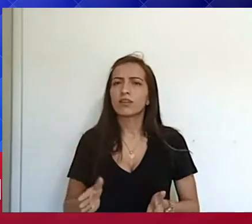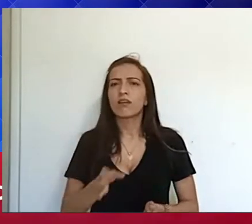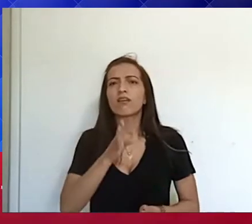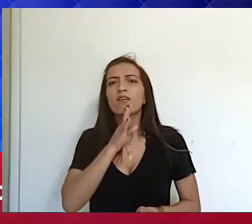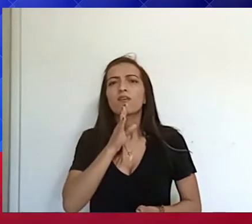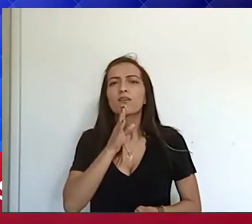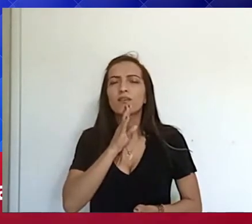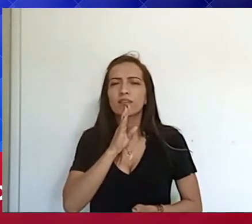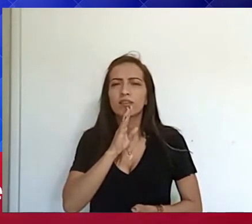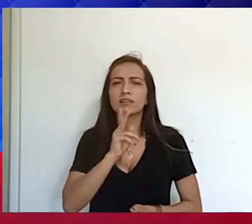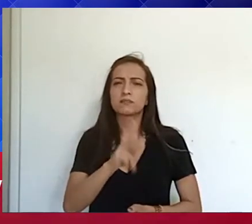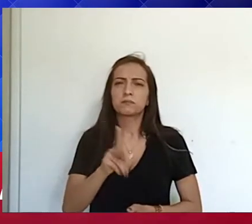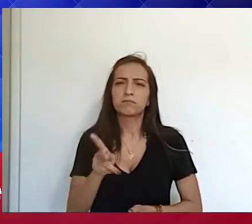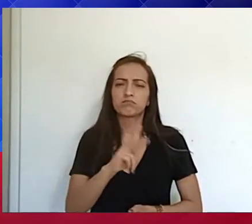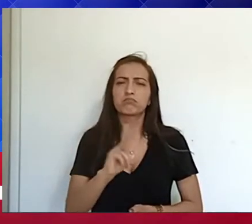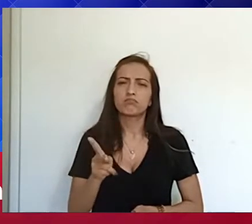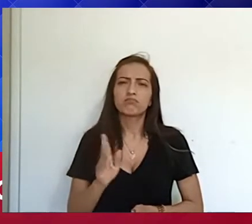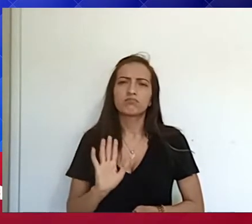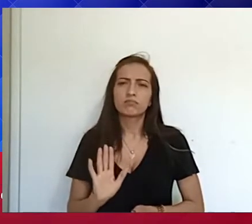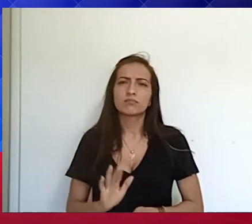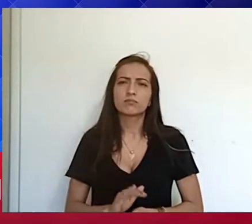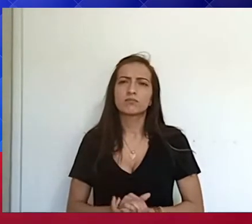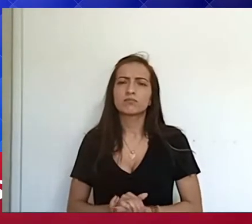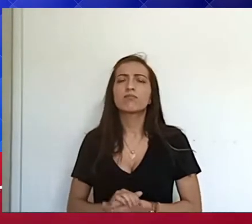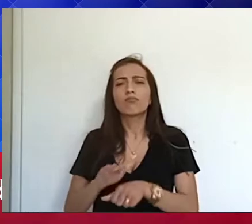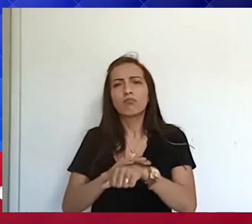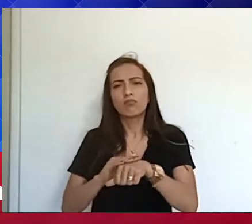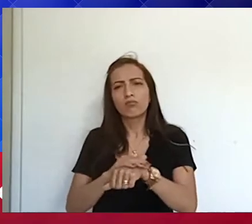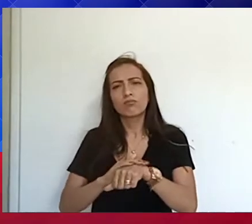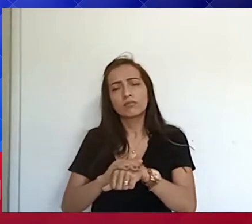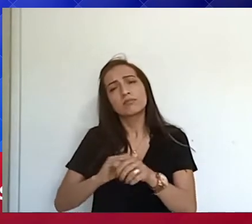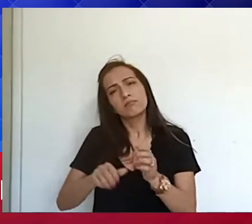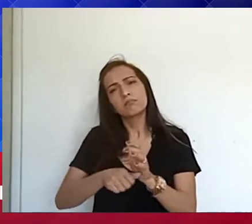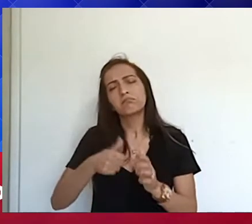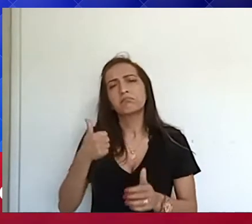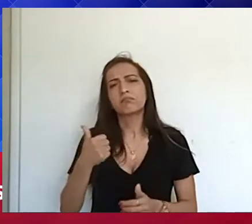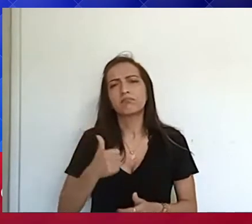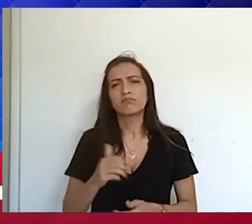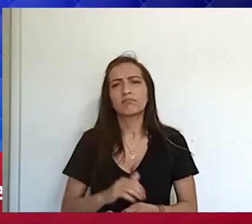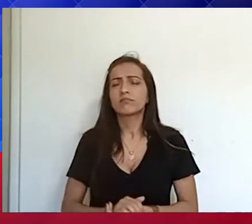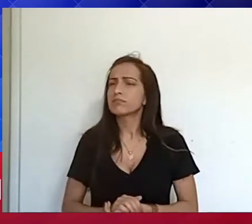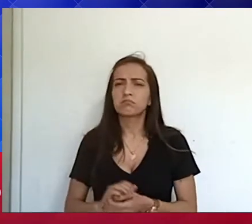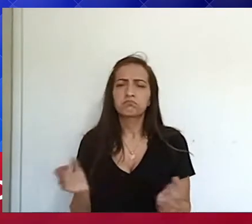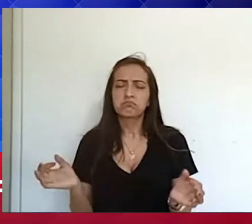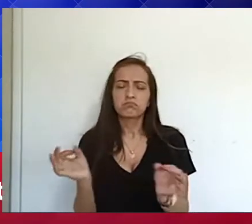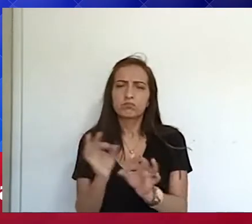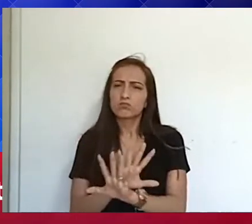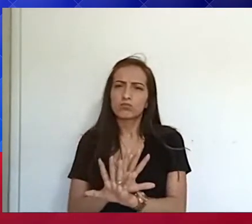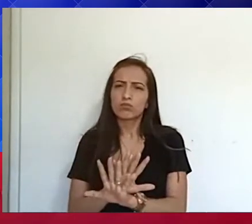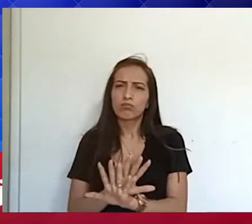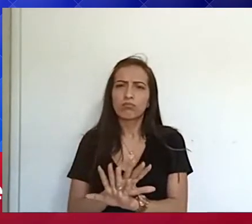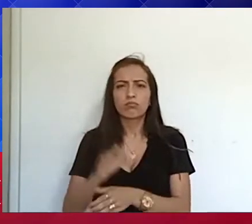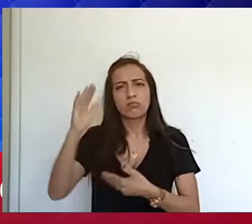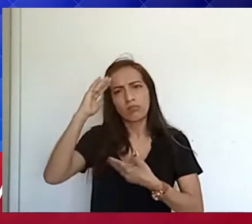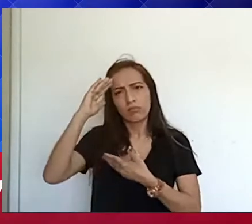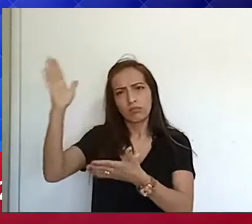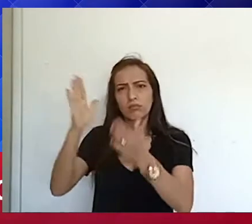da mídia, de algum lugar, mas conversando agora é a primeira vez. E é isso, a gente está aqui às ordens e